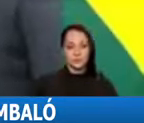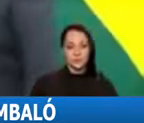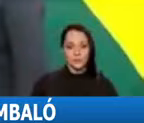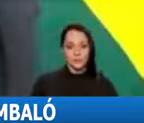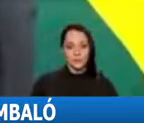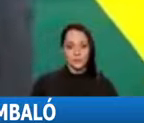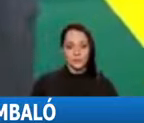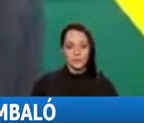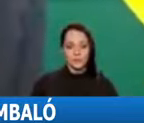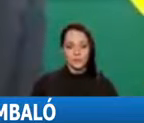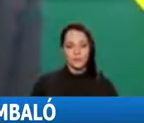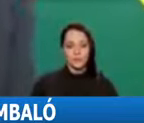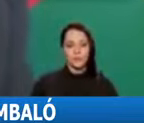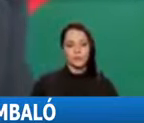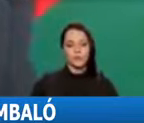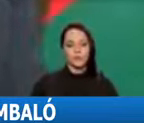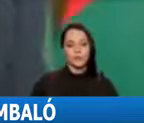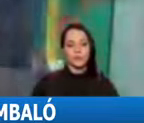se